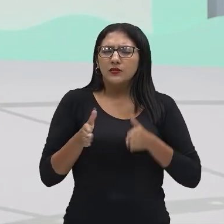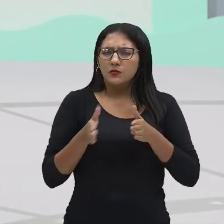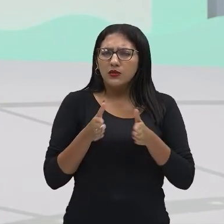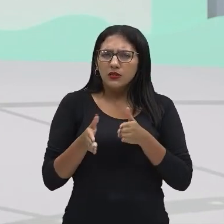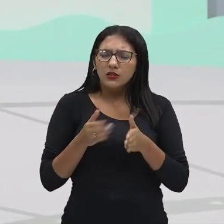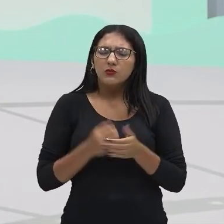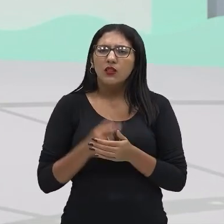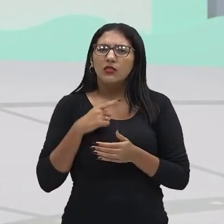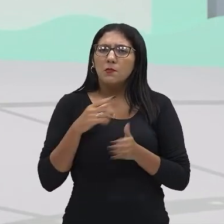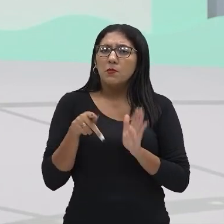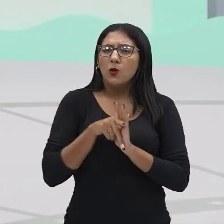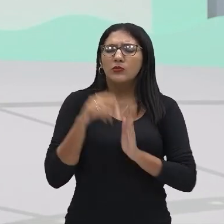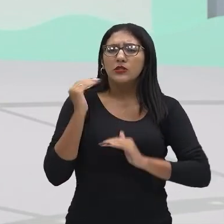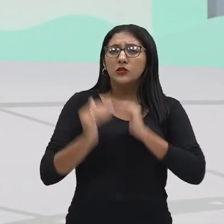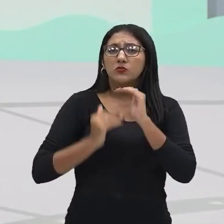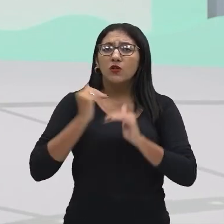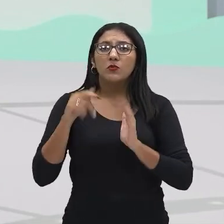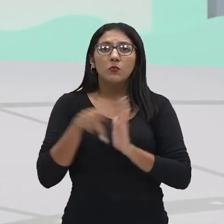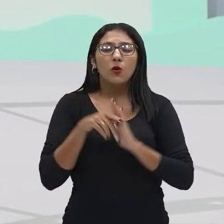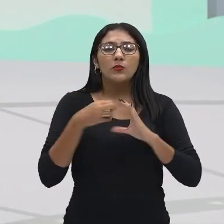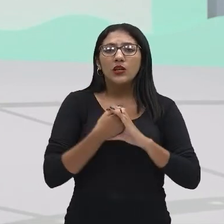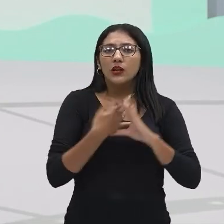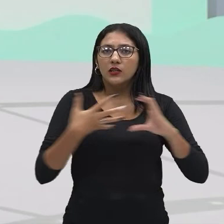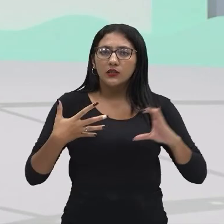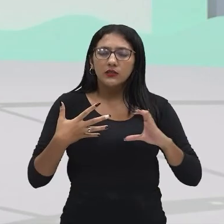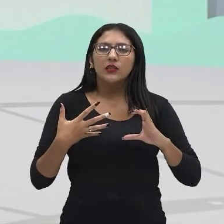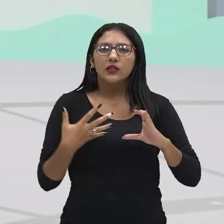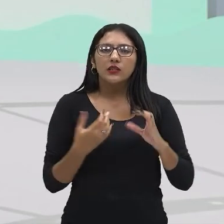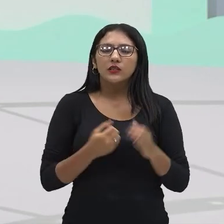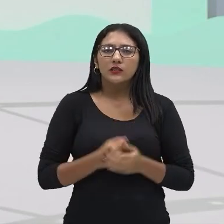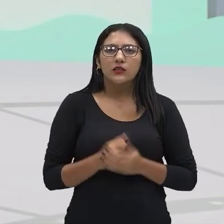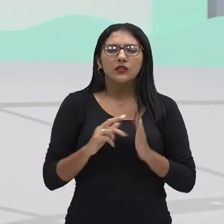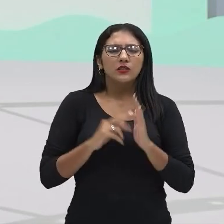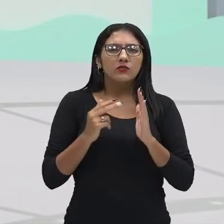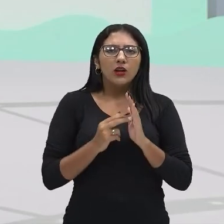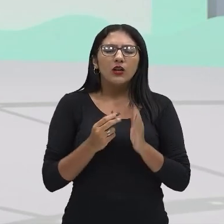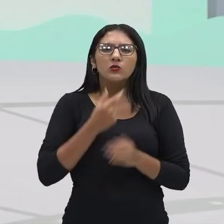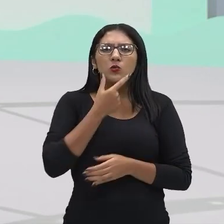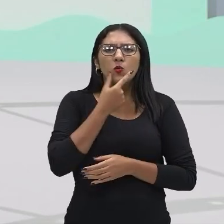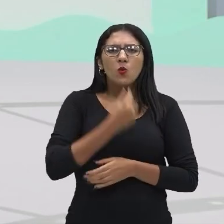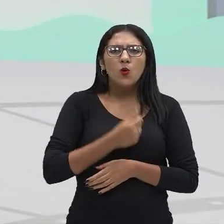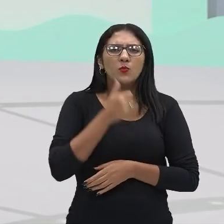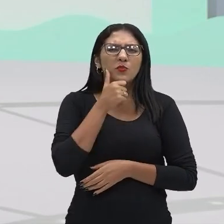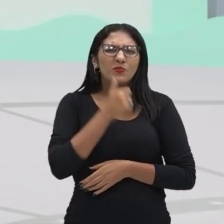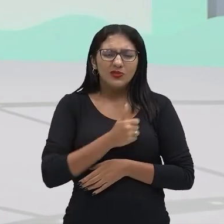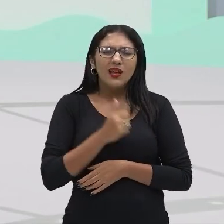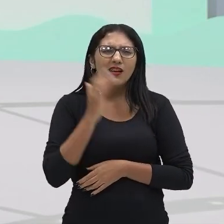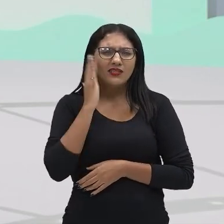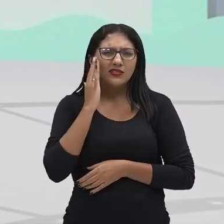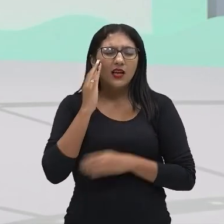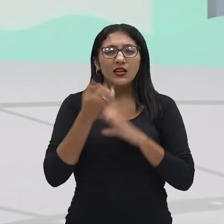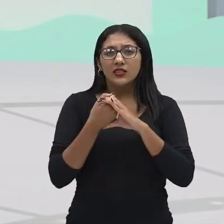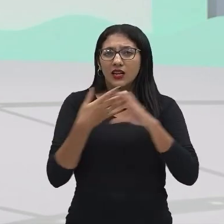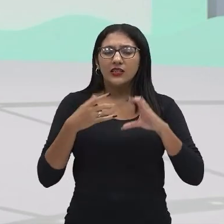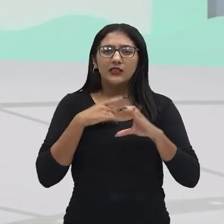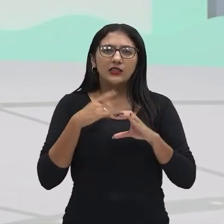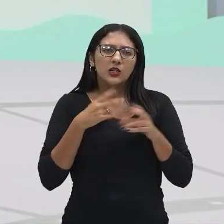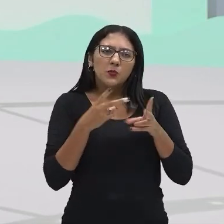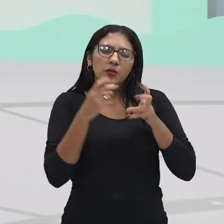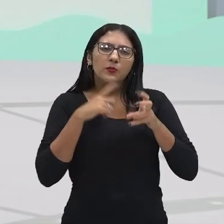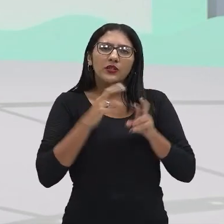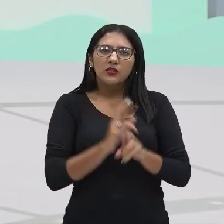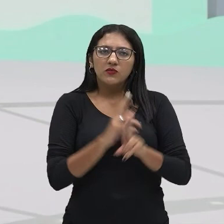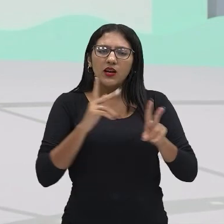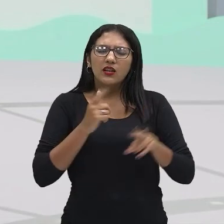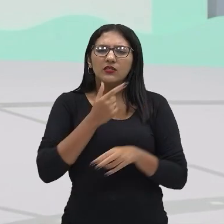de desenvolvimento das características sexuais secundárias, ou seja, são aquelas características que vão nos diferenciar